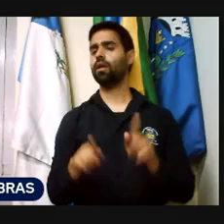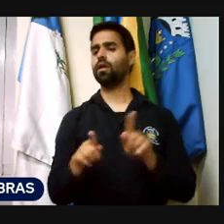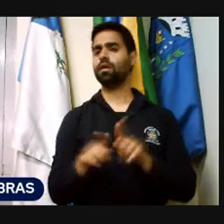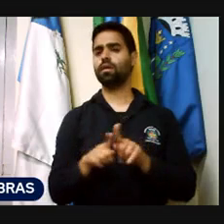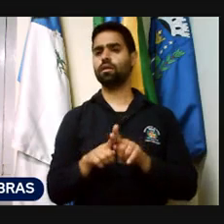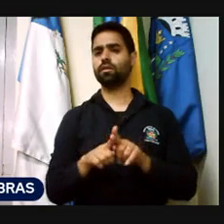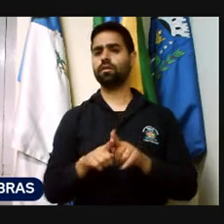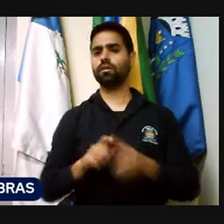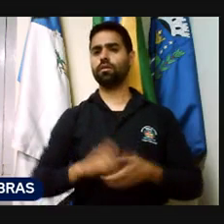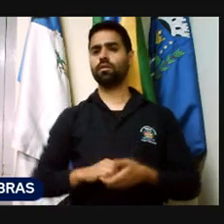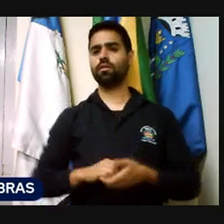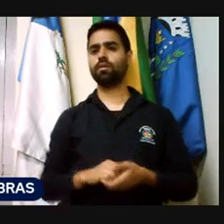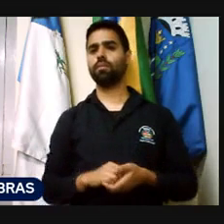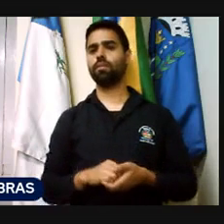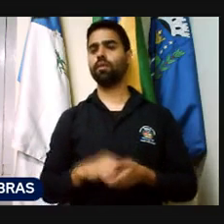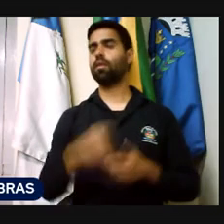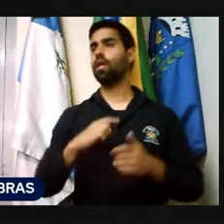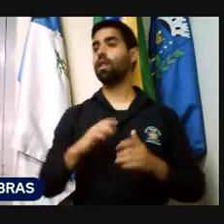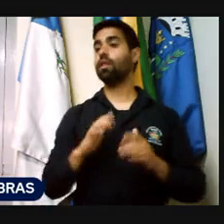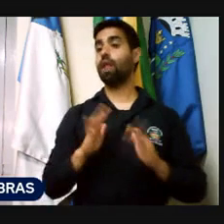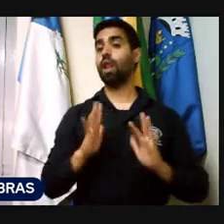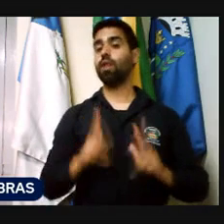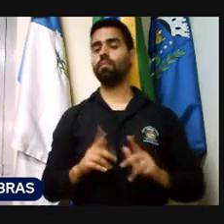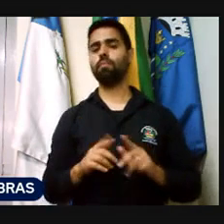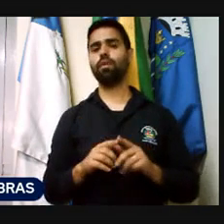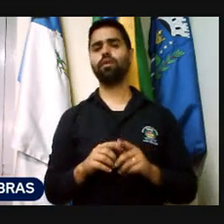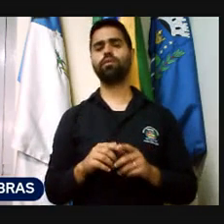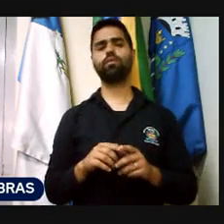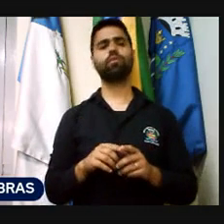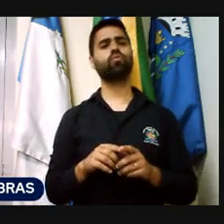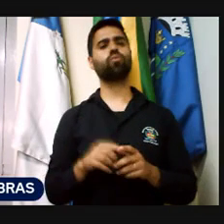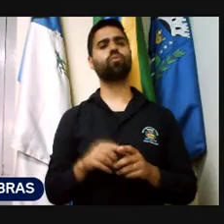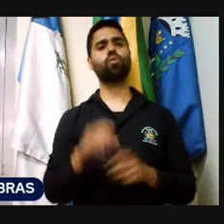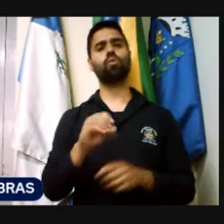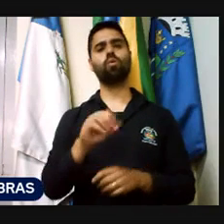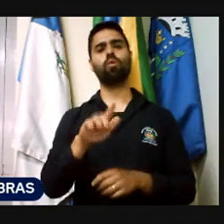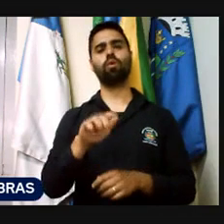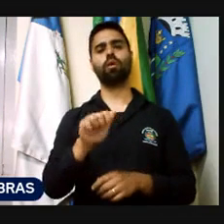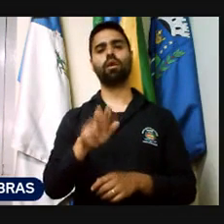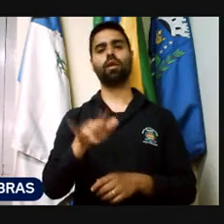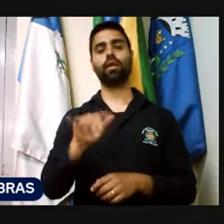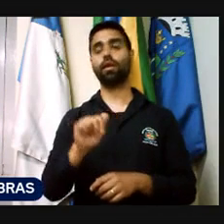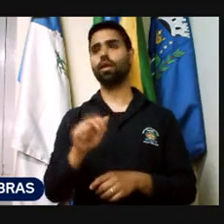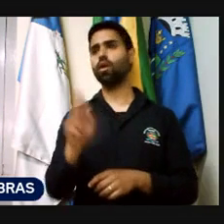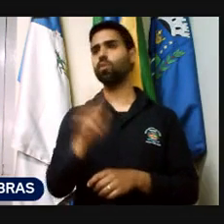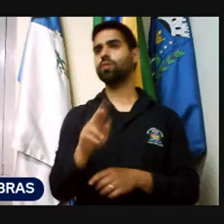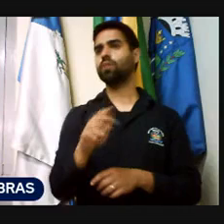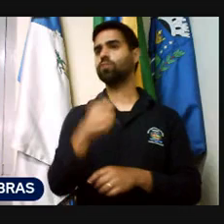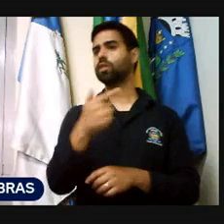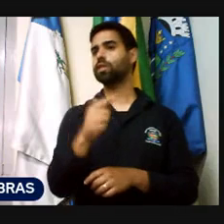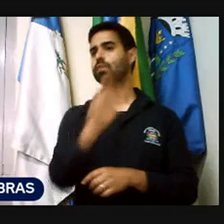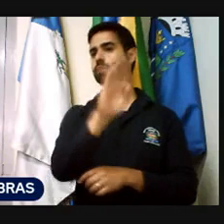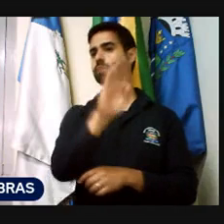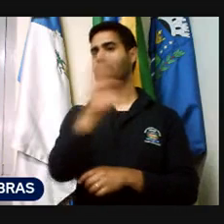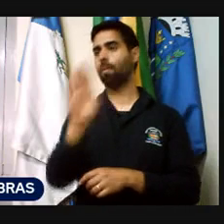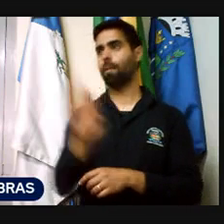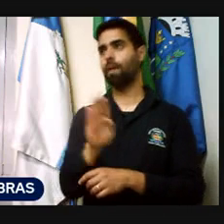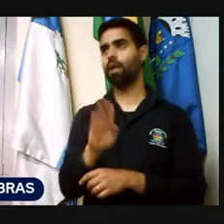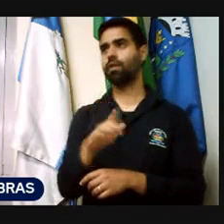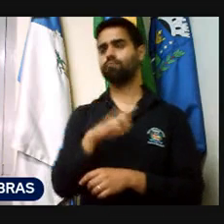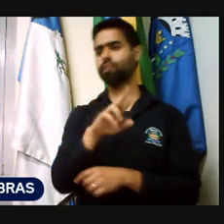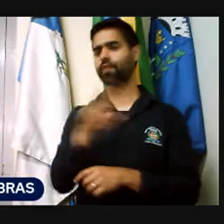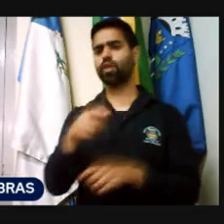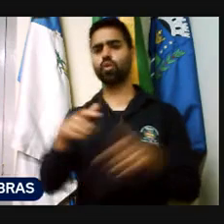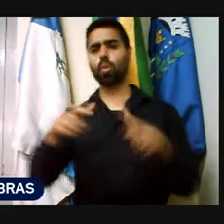lá do campo do Esporte Clube Olaria. É um campo que ele é utilizado por 7 bairros ali ao redor: São José das Palmeiras, Água